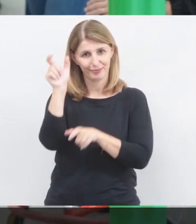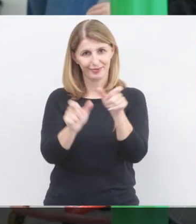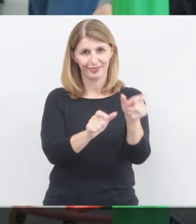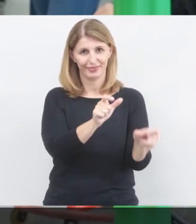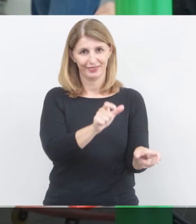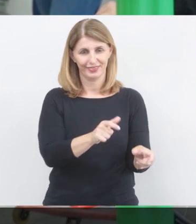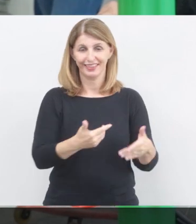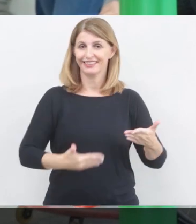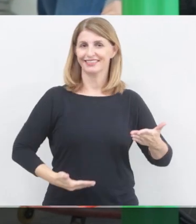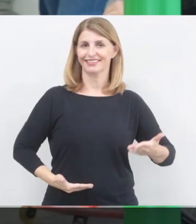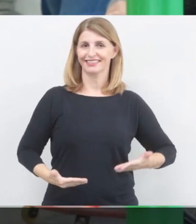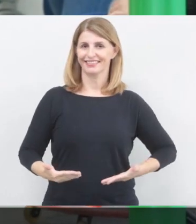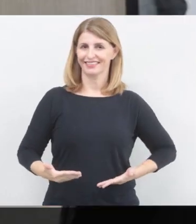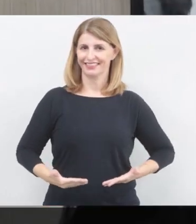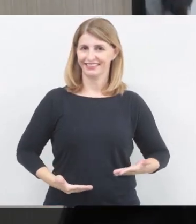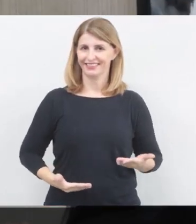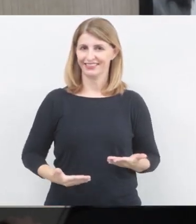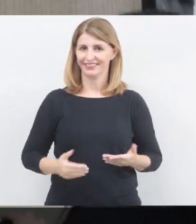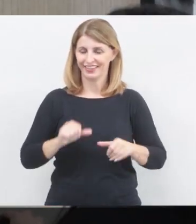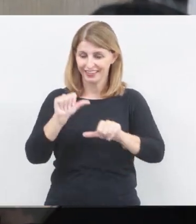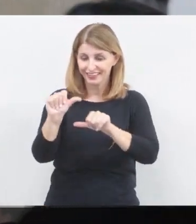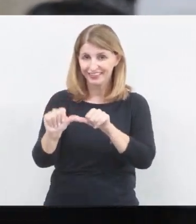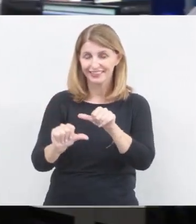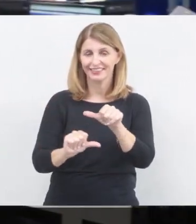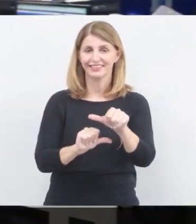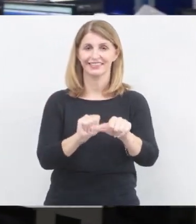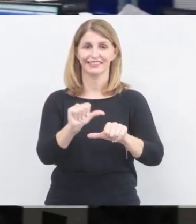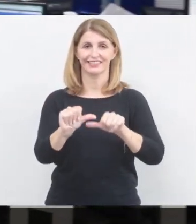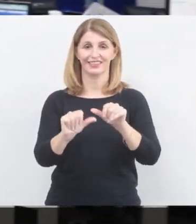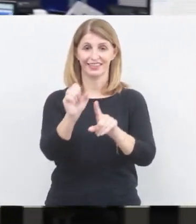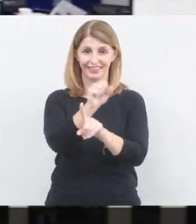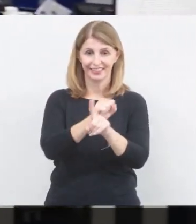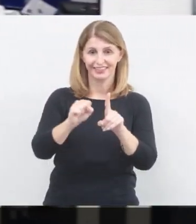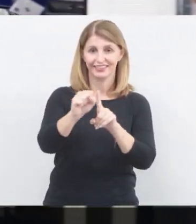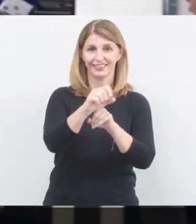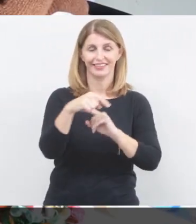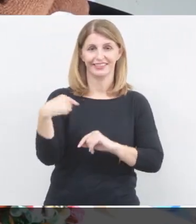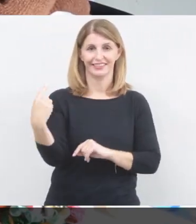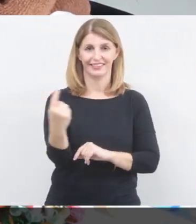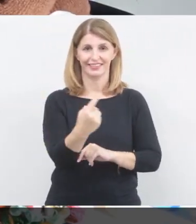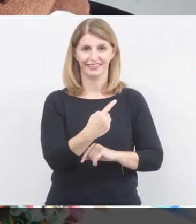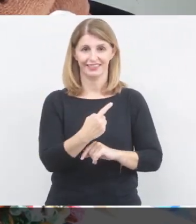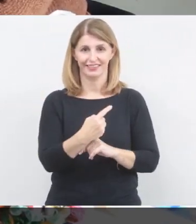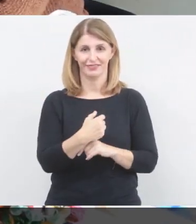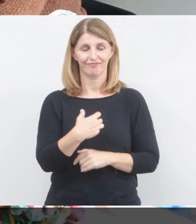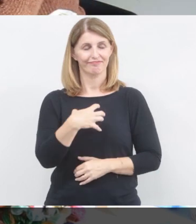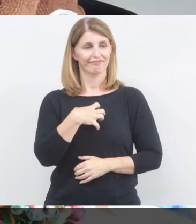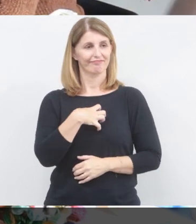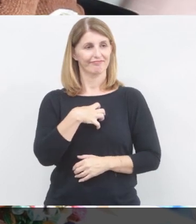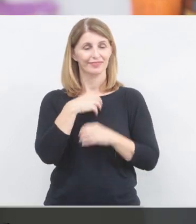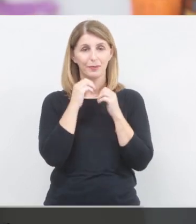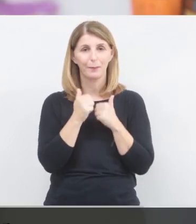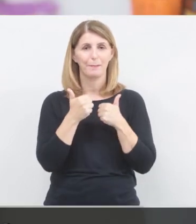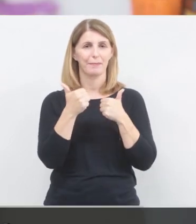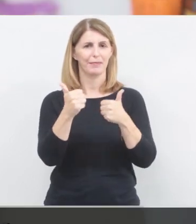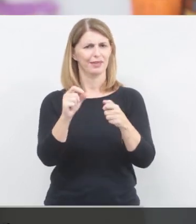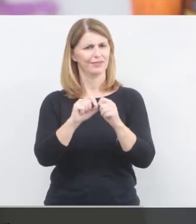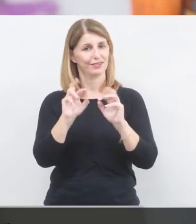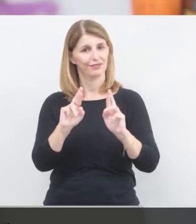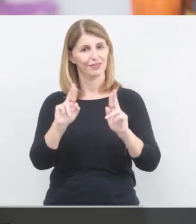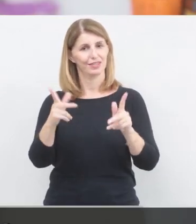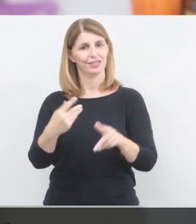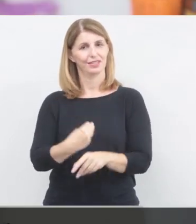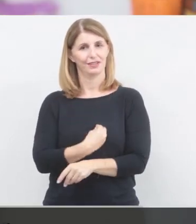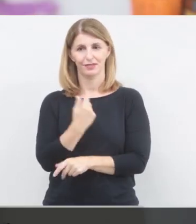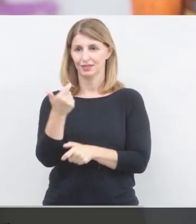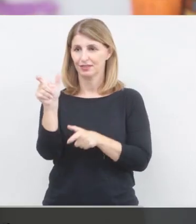dia a dia das pessoas. É servir, é transformar a sociedade em que vivemos. Me sinto muito